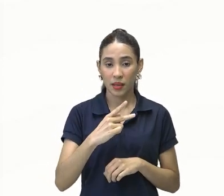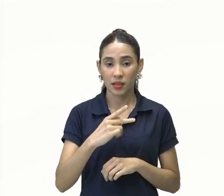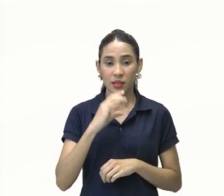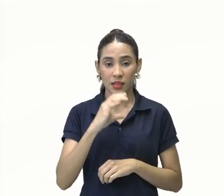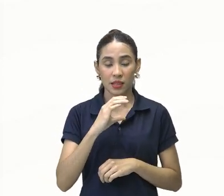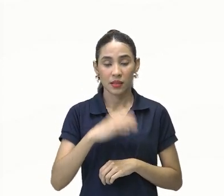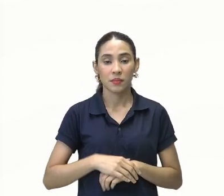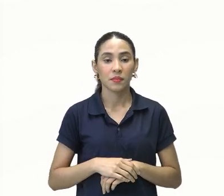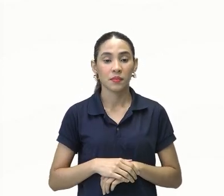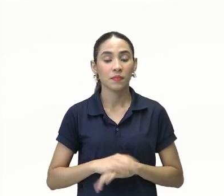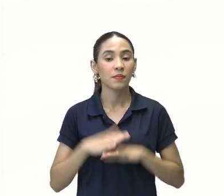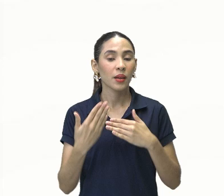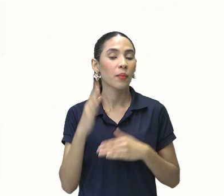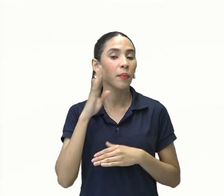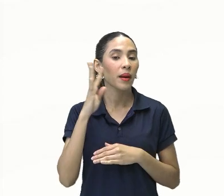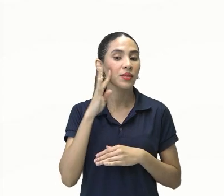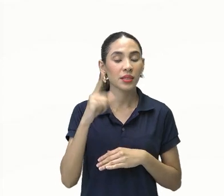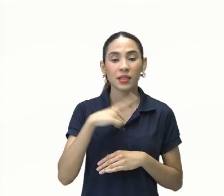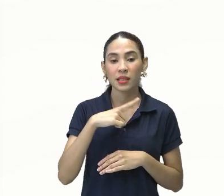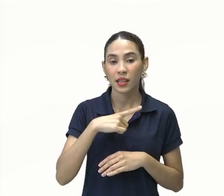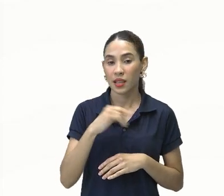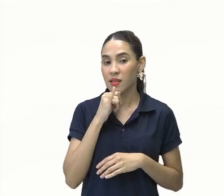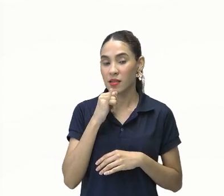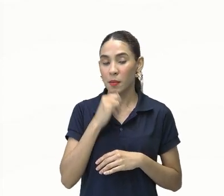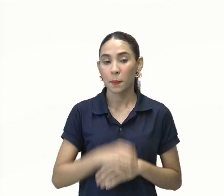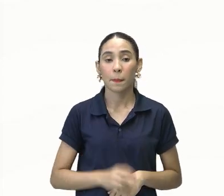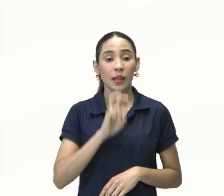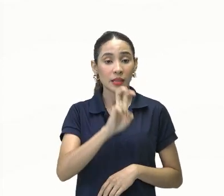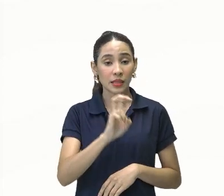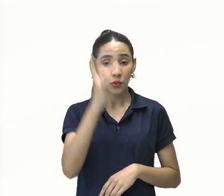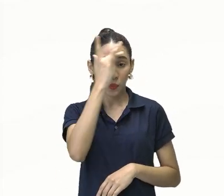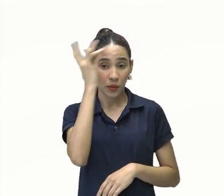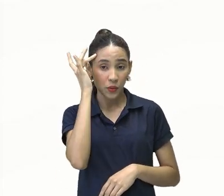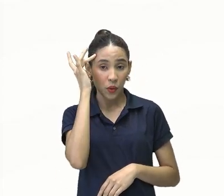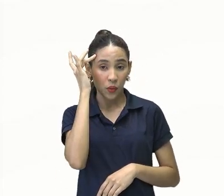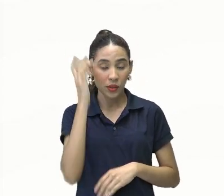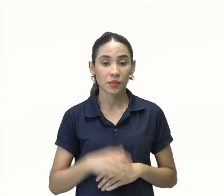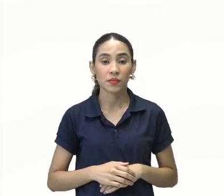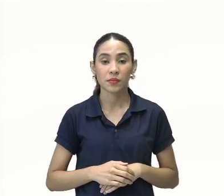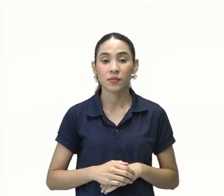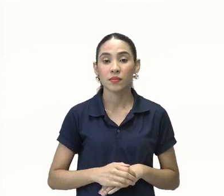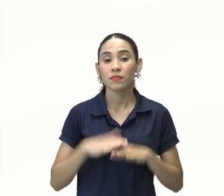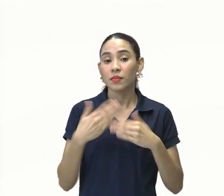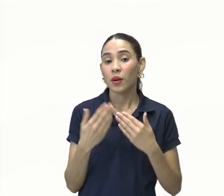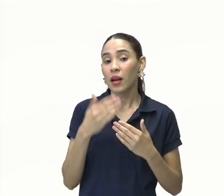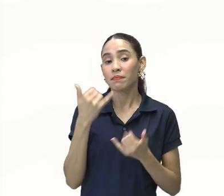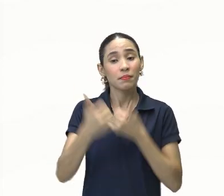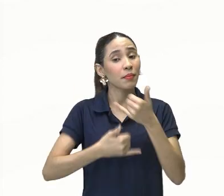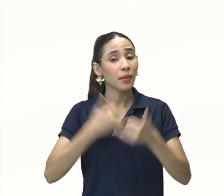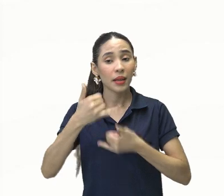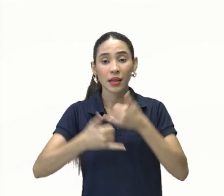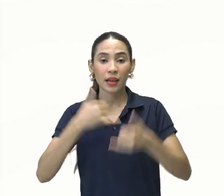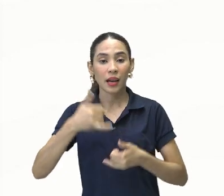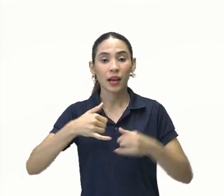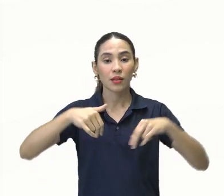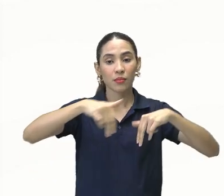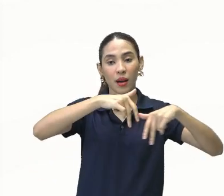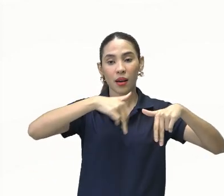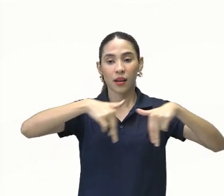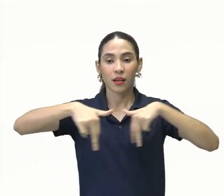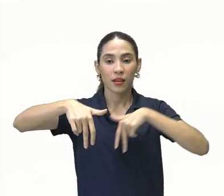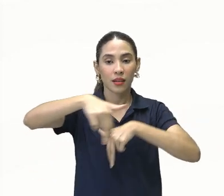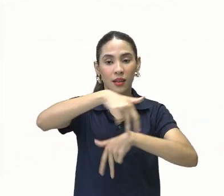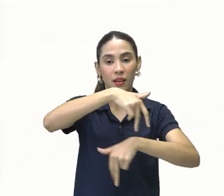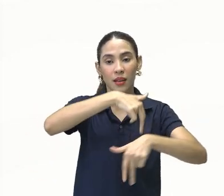circular? Imagine aí que nós temos, né, 5 pessoas e que elas estão, né, brincando aí de ciranda, brincando de